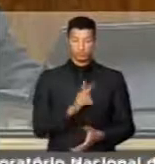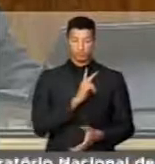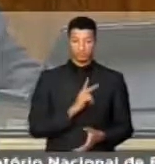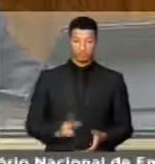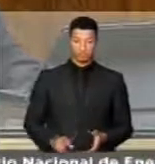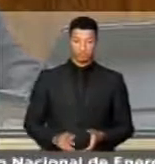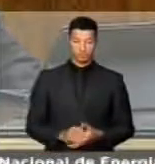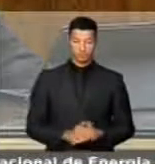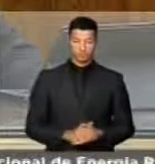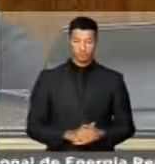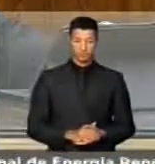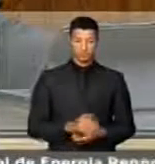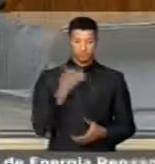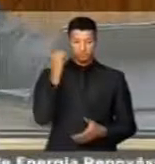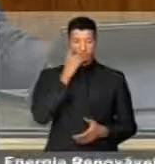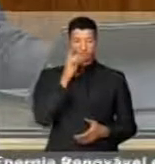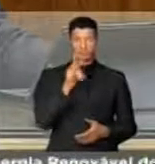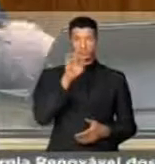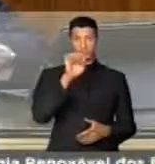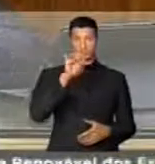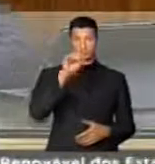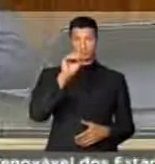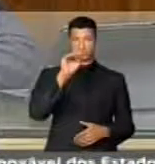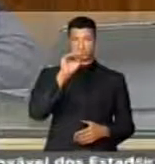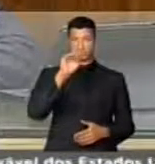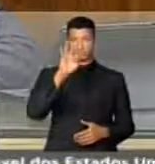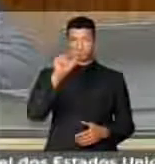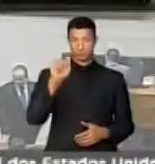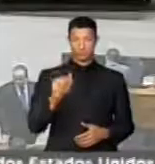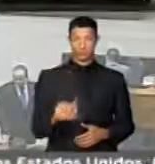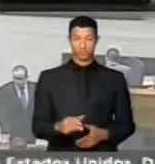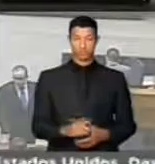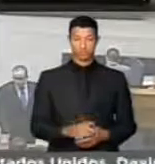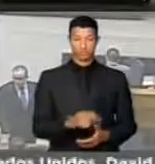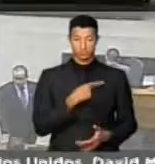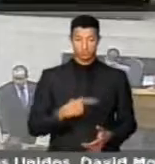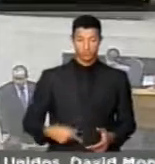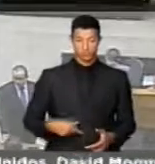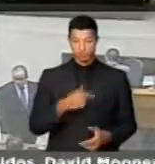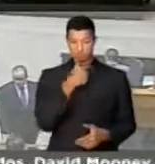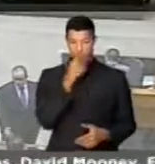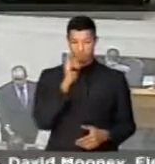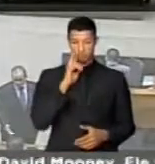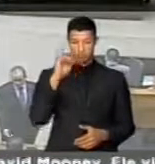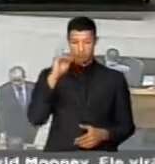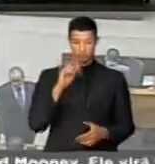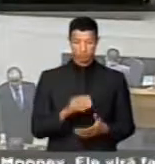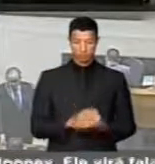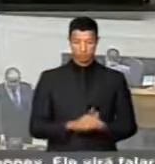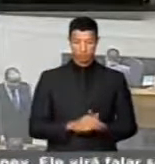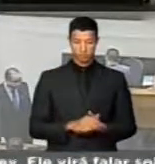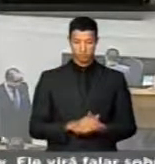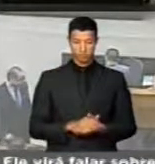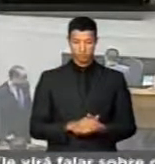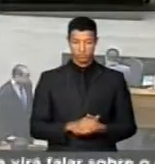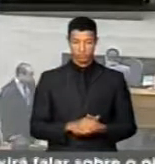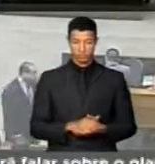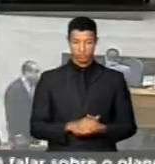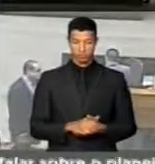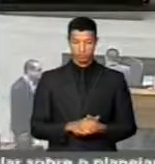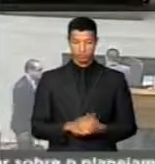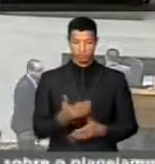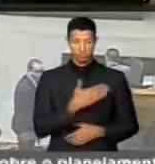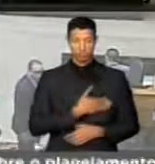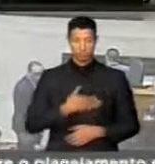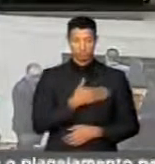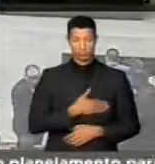Presidente. Obrigado. Passo a palavra, então, à deputada Kikuota. Presidente, senhoras e senhores deputados,